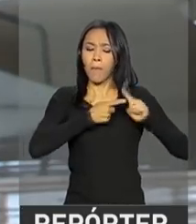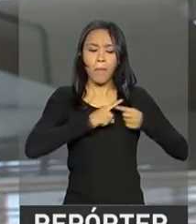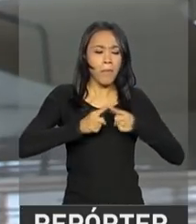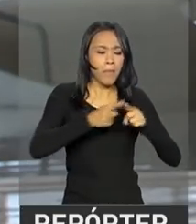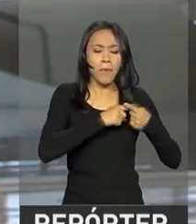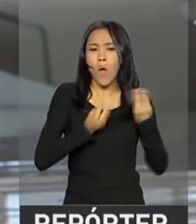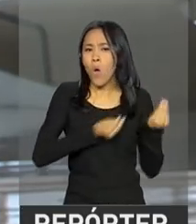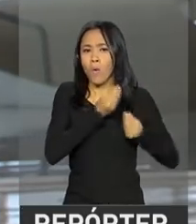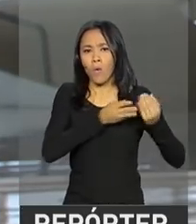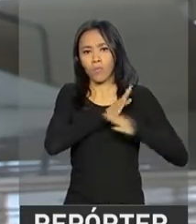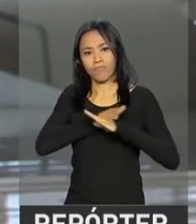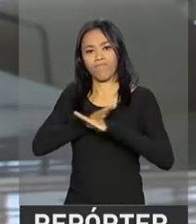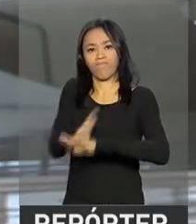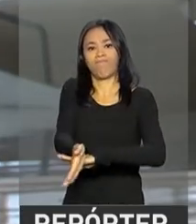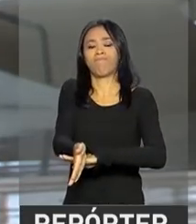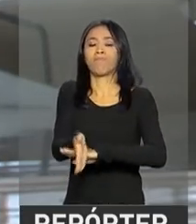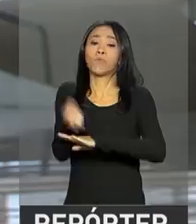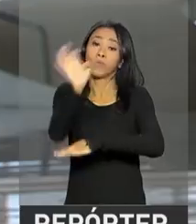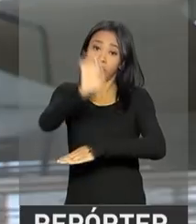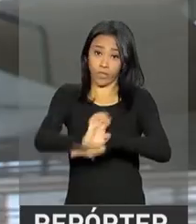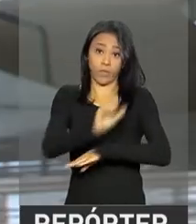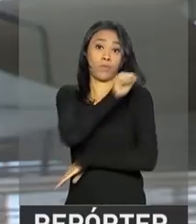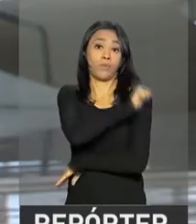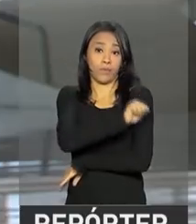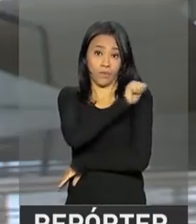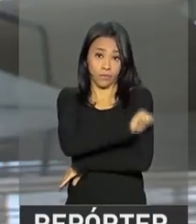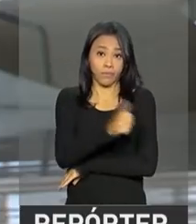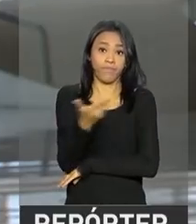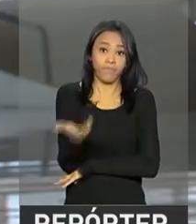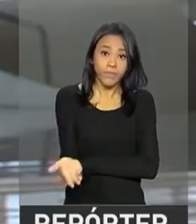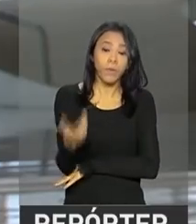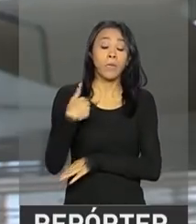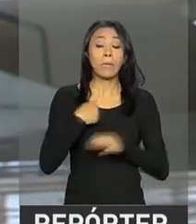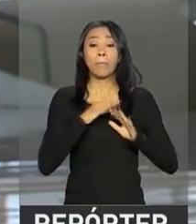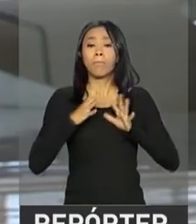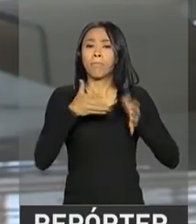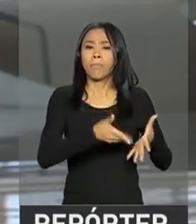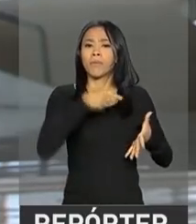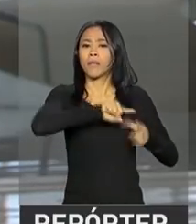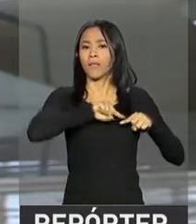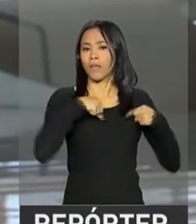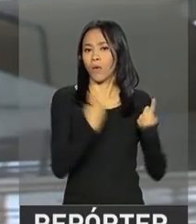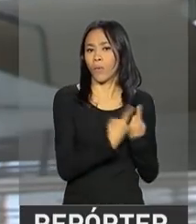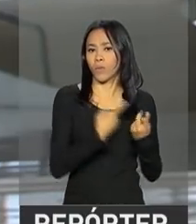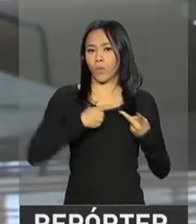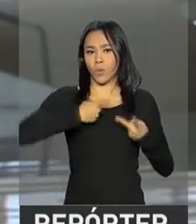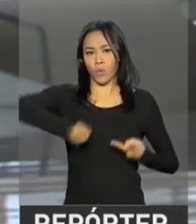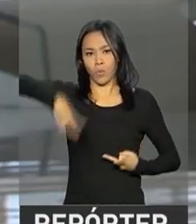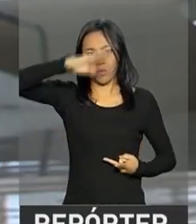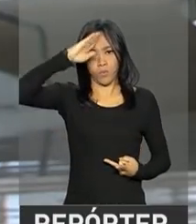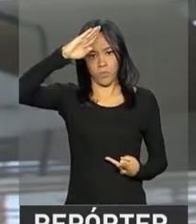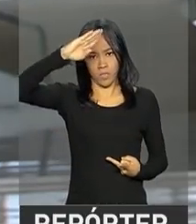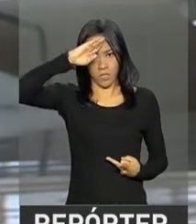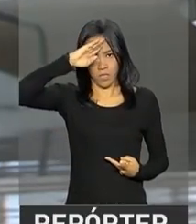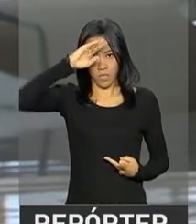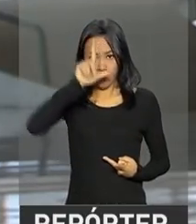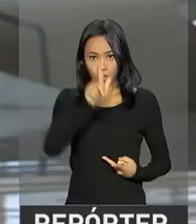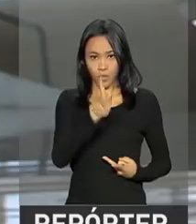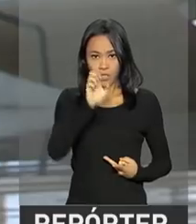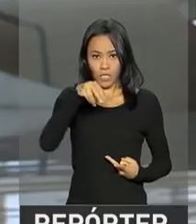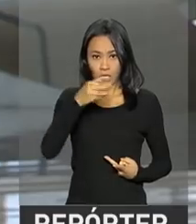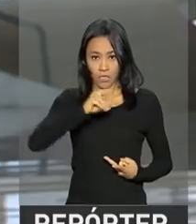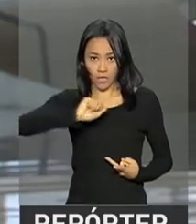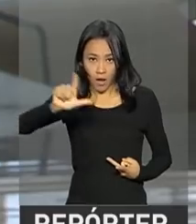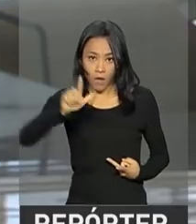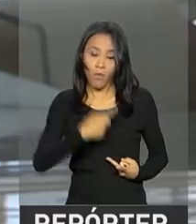possível intervenção federal no estado do Rio de Janeiro. Participam dessa reunião o comandante do Exército, general Vilas Boas,